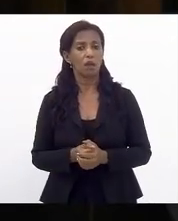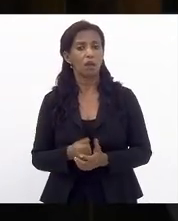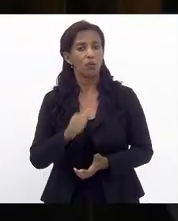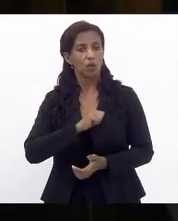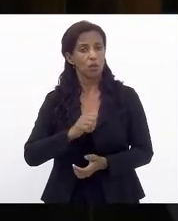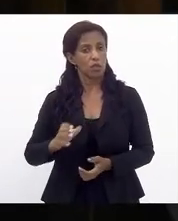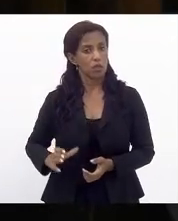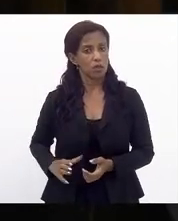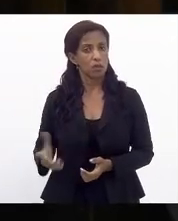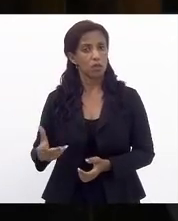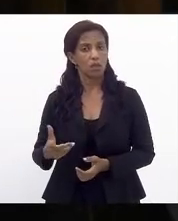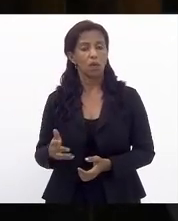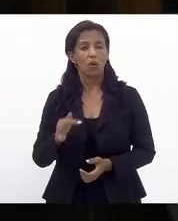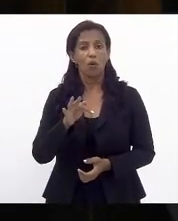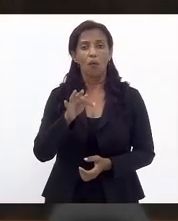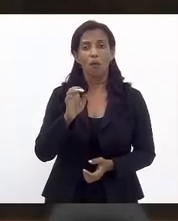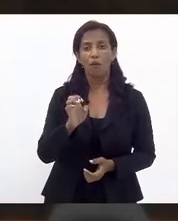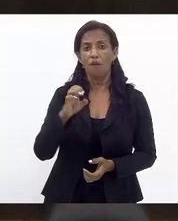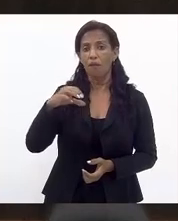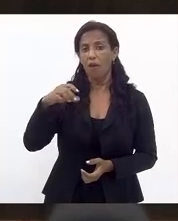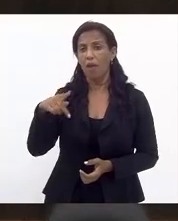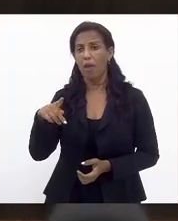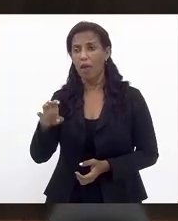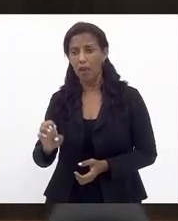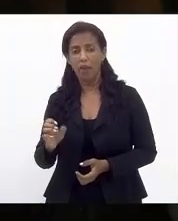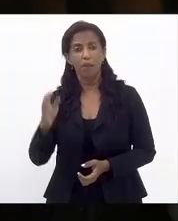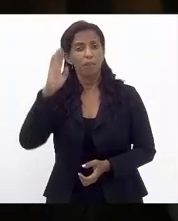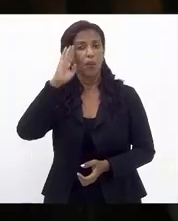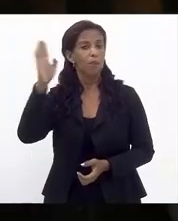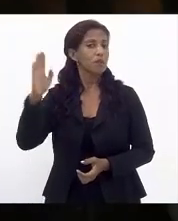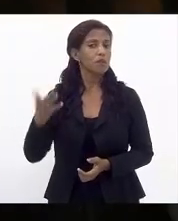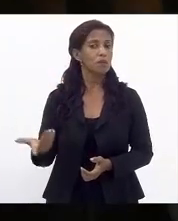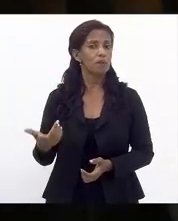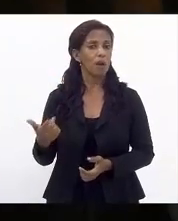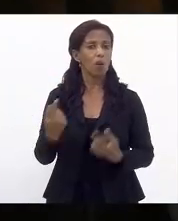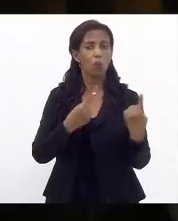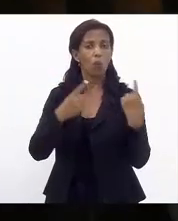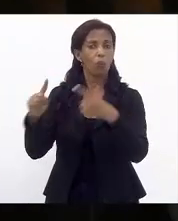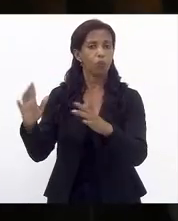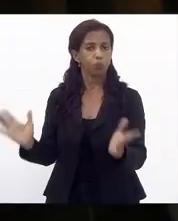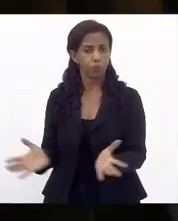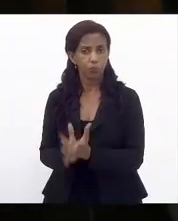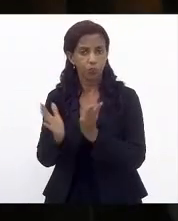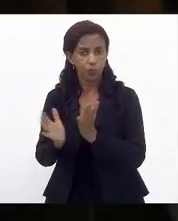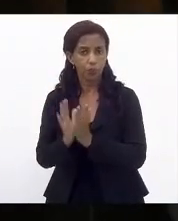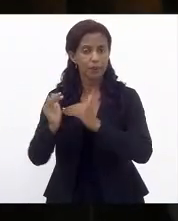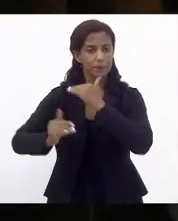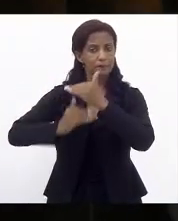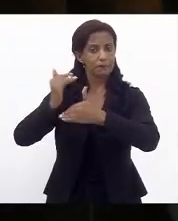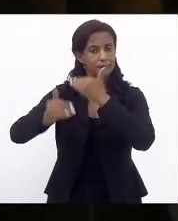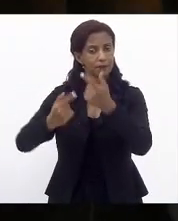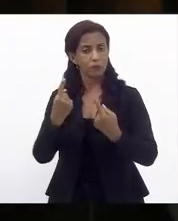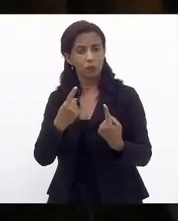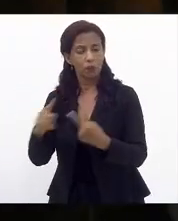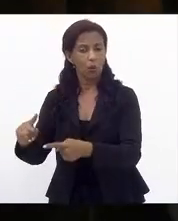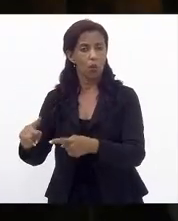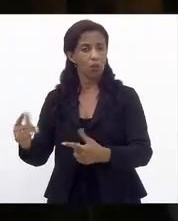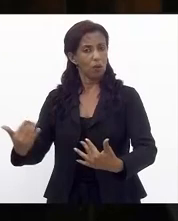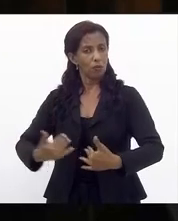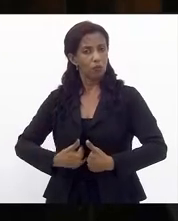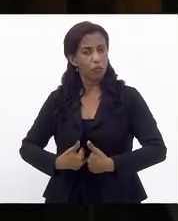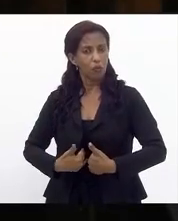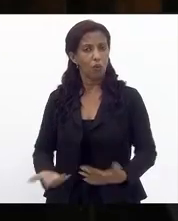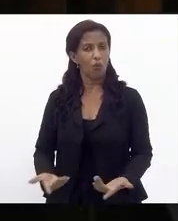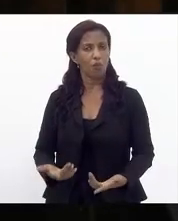André a despesas com fé keep é o factor mais principal instrumento para enfrentar pobreza crescente para enfrentar miséria a